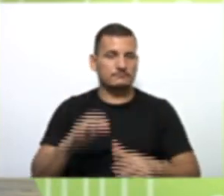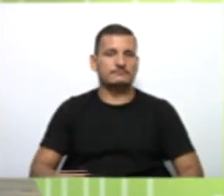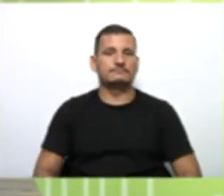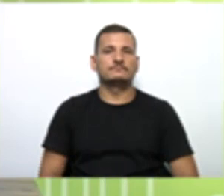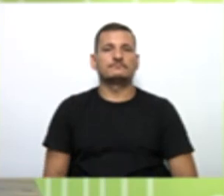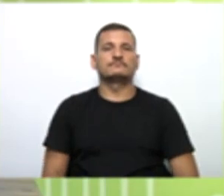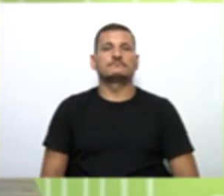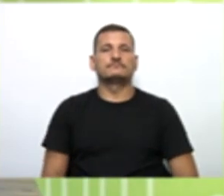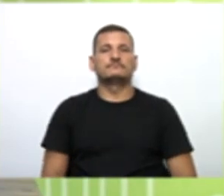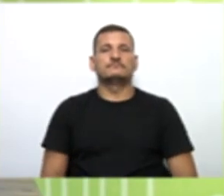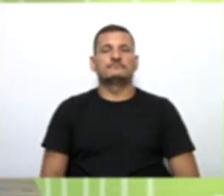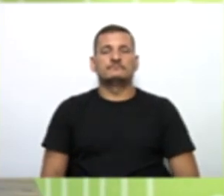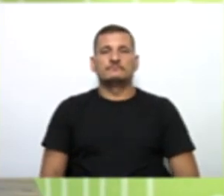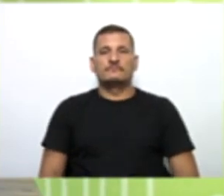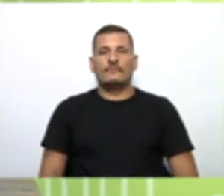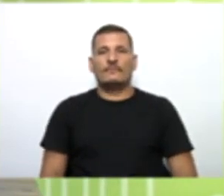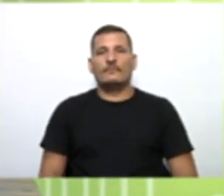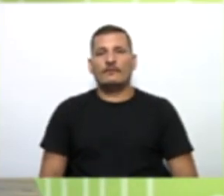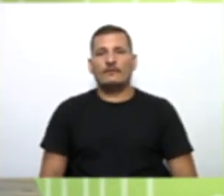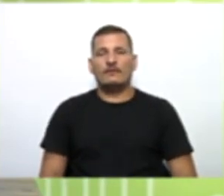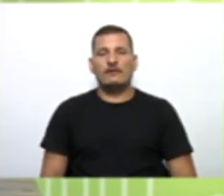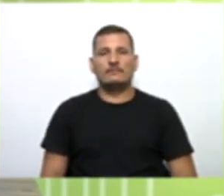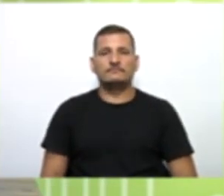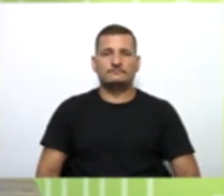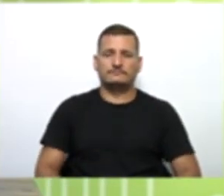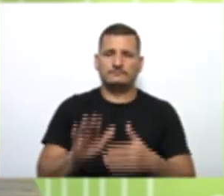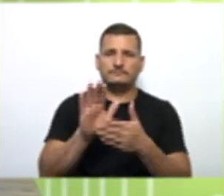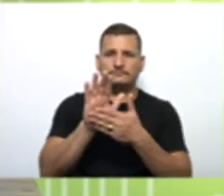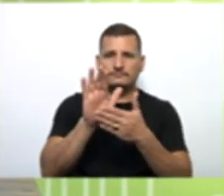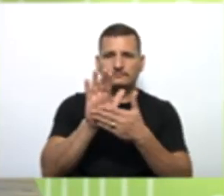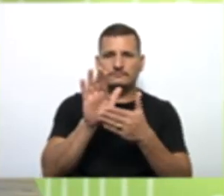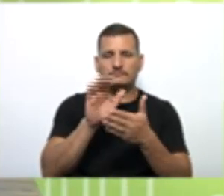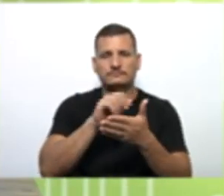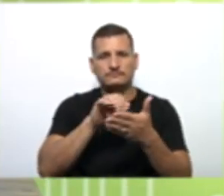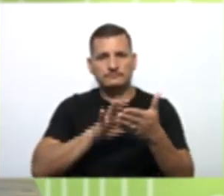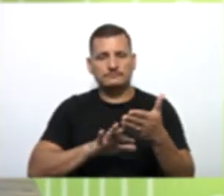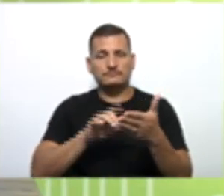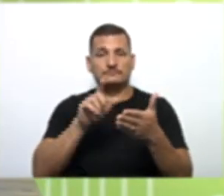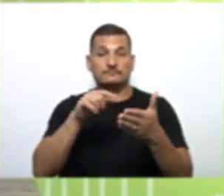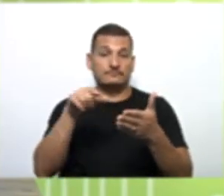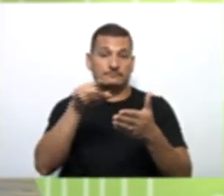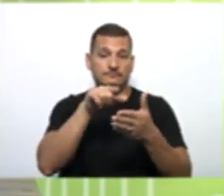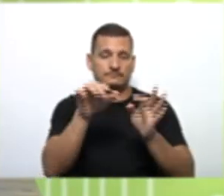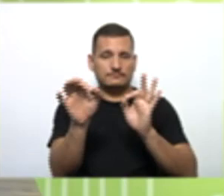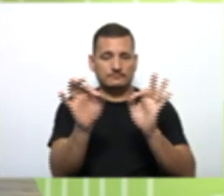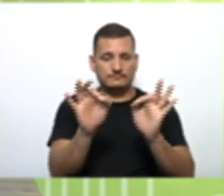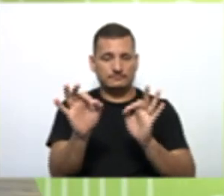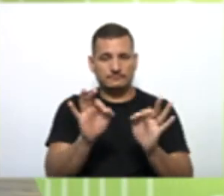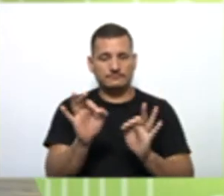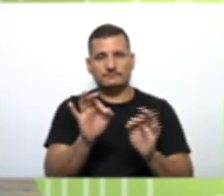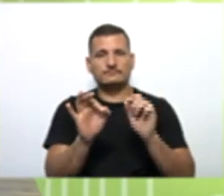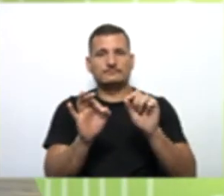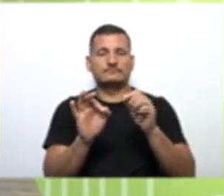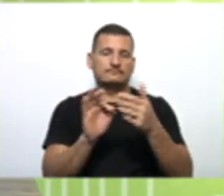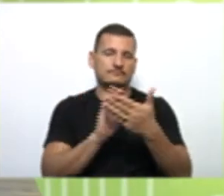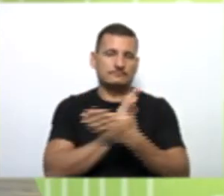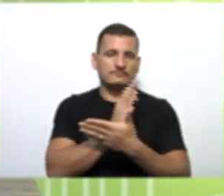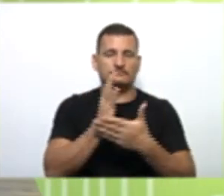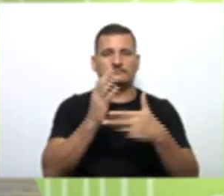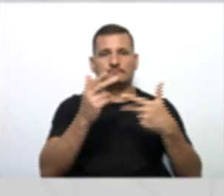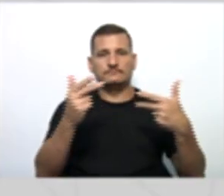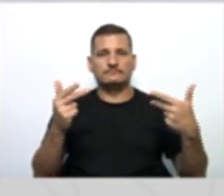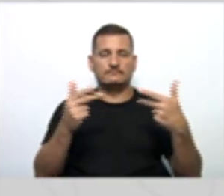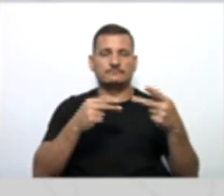nossa atividade foi vocês construírem uma simulação básica de alguns elementos do projeto